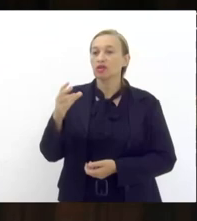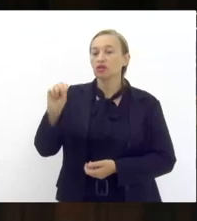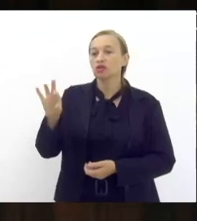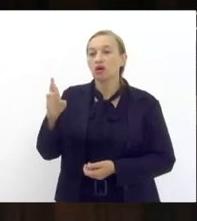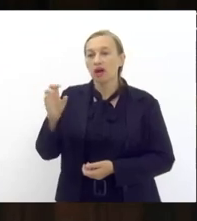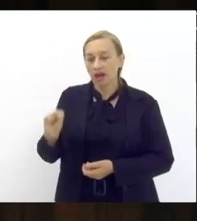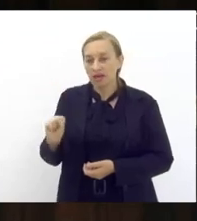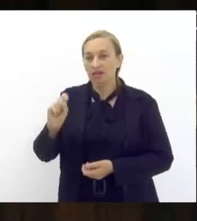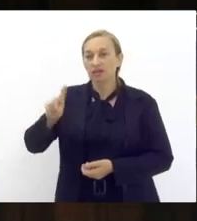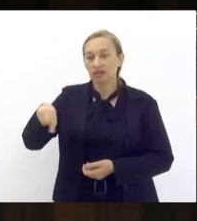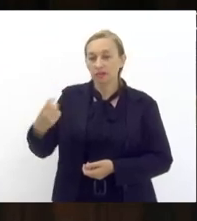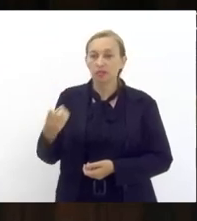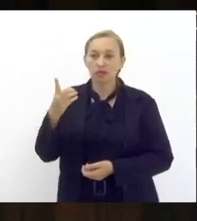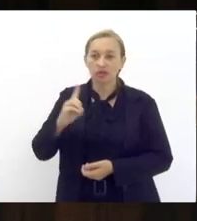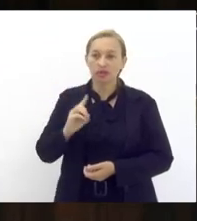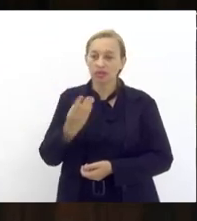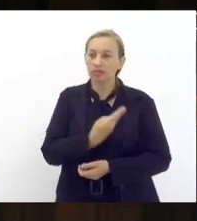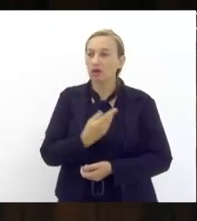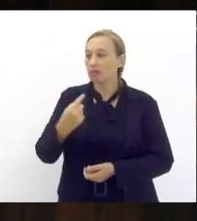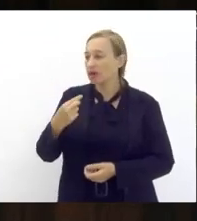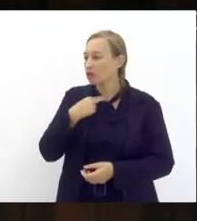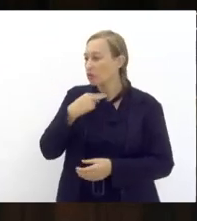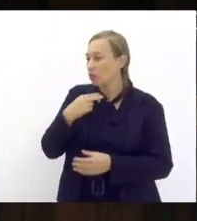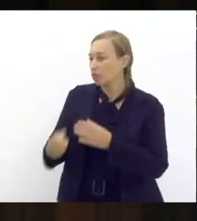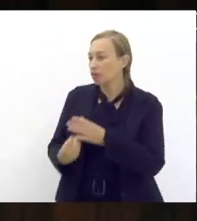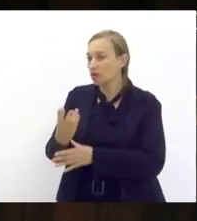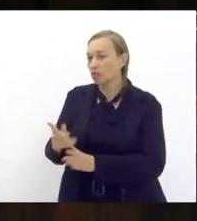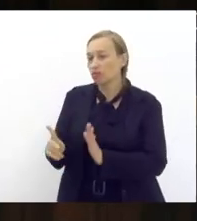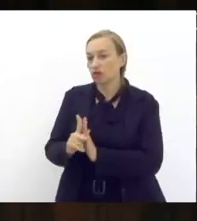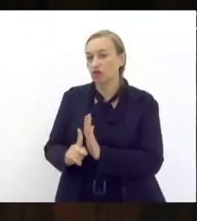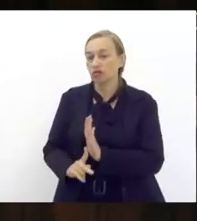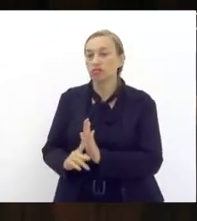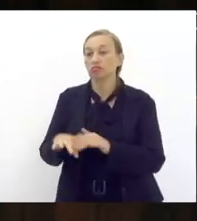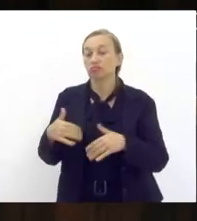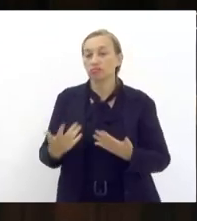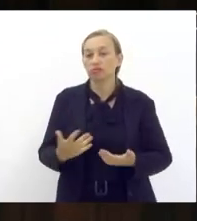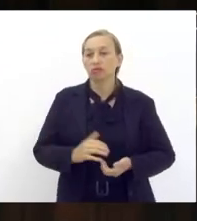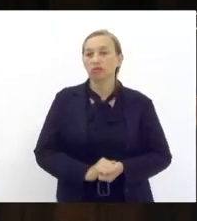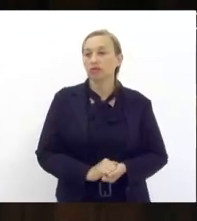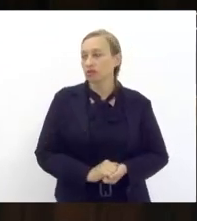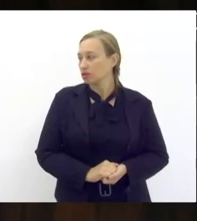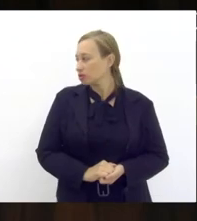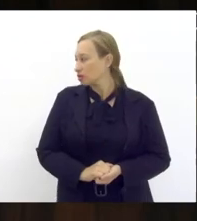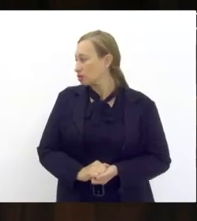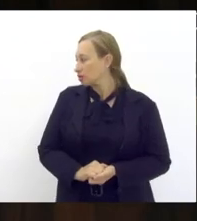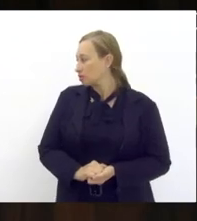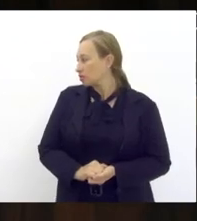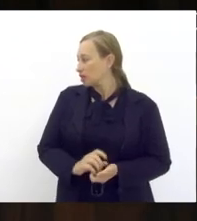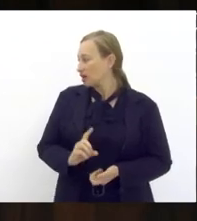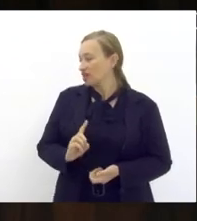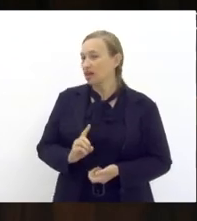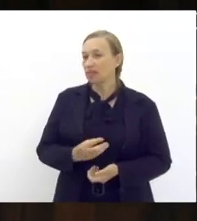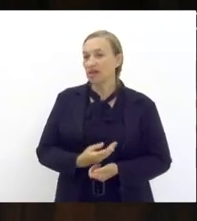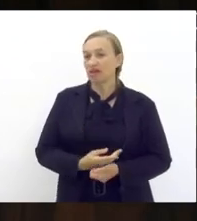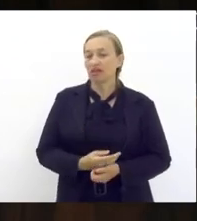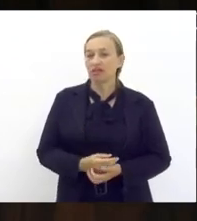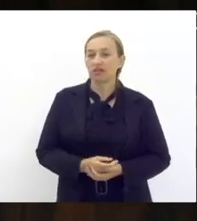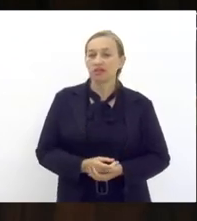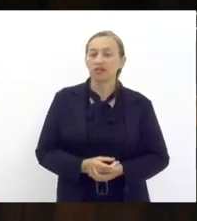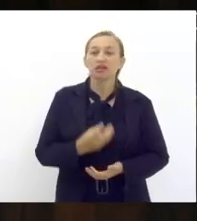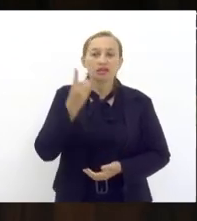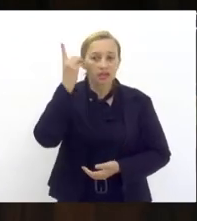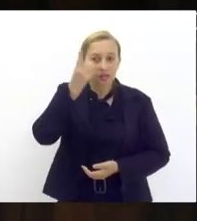A próxima é a deputada Dani Balbi, mas é a autora do projeto. Não pode. Deputado Tiago Rangel,